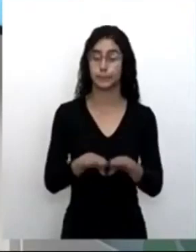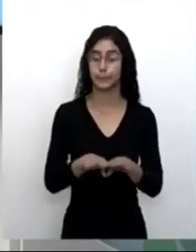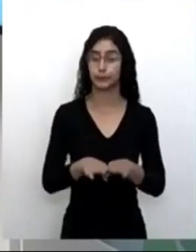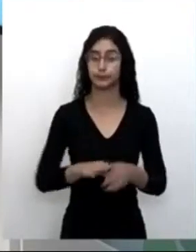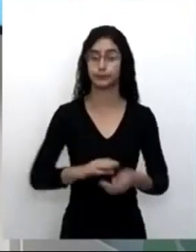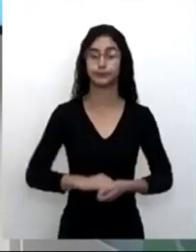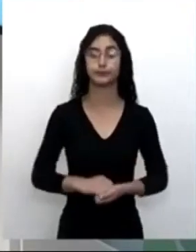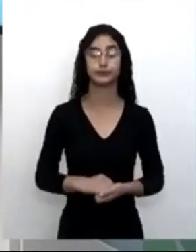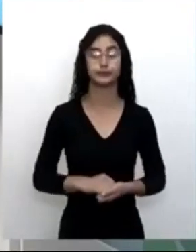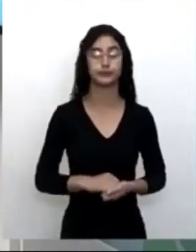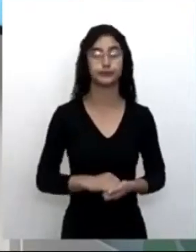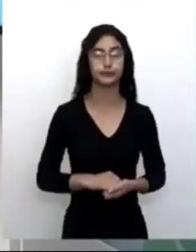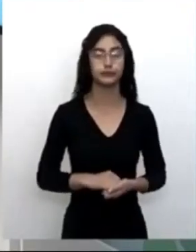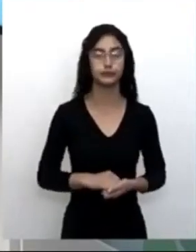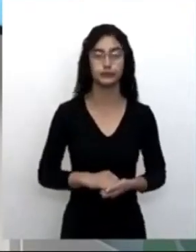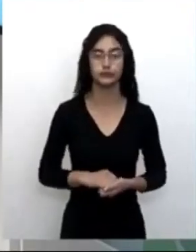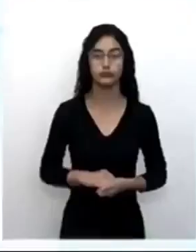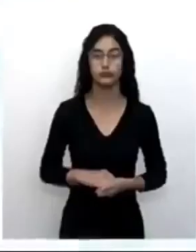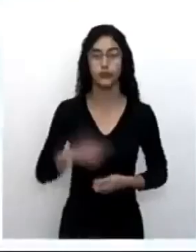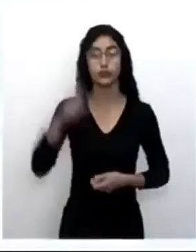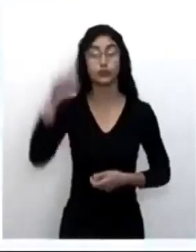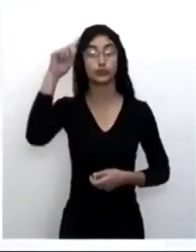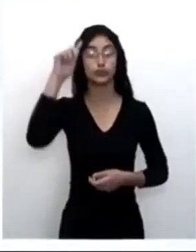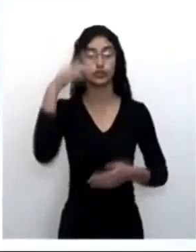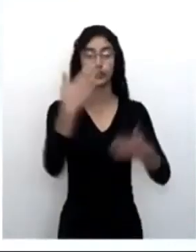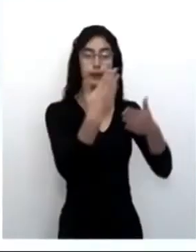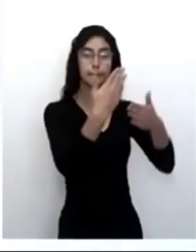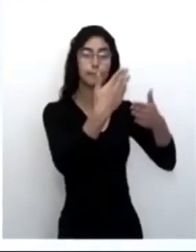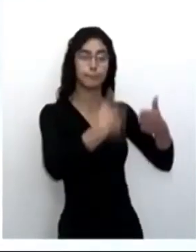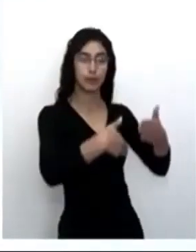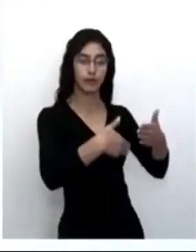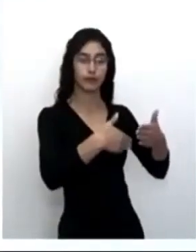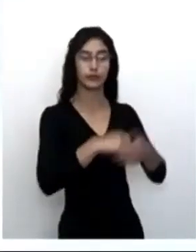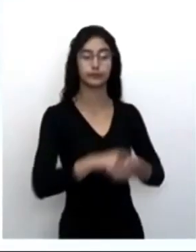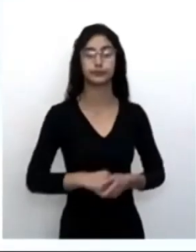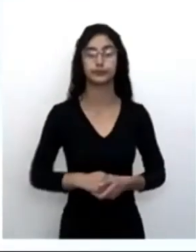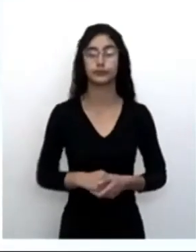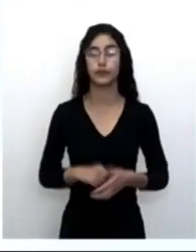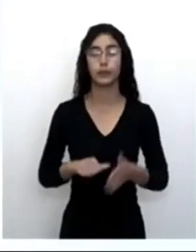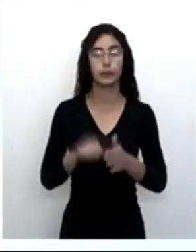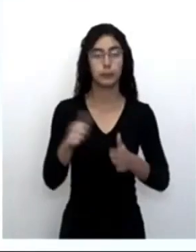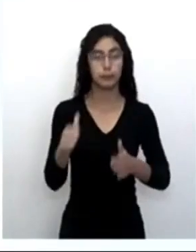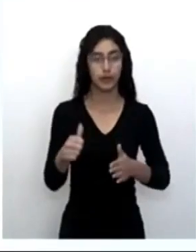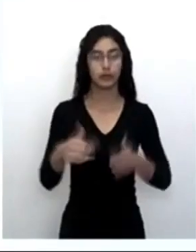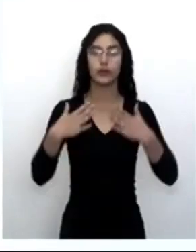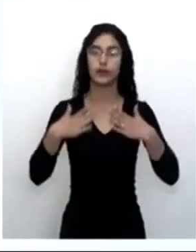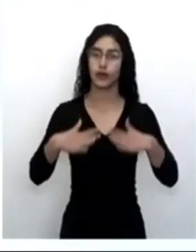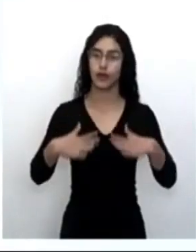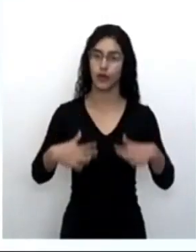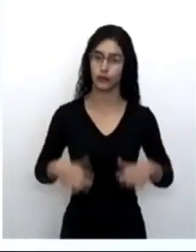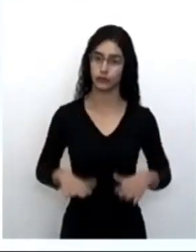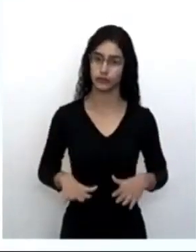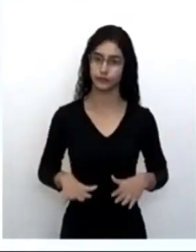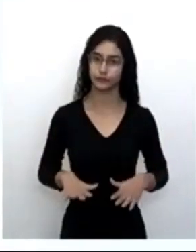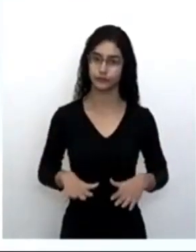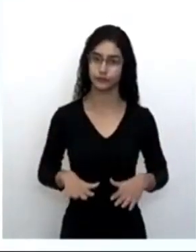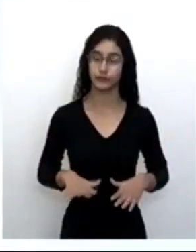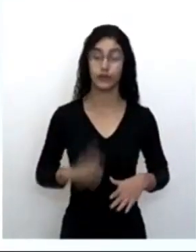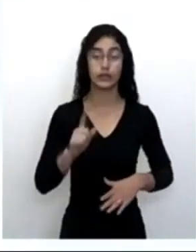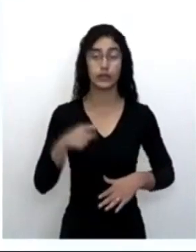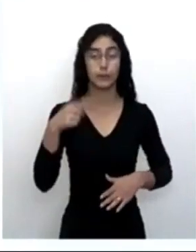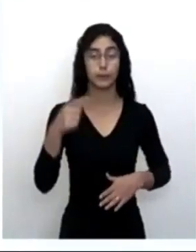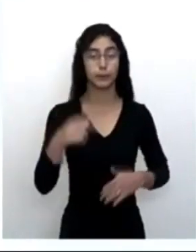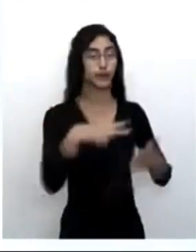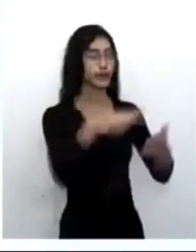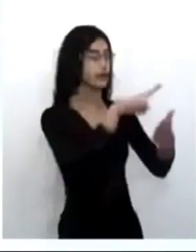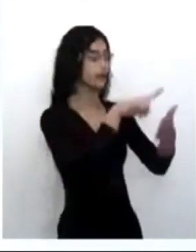importante e aí no dia da prova no dia da prova é aquela questão toda né primeiro você tem que ficar calma e aí o que que você vai fazer faça a leitura